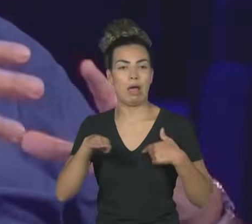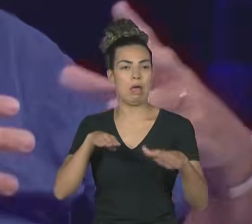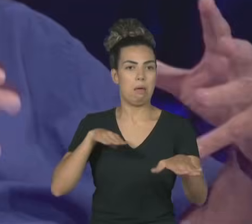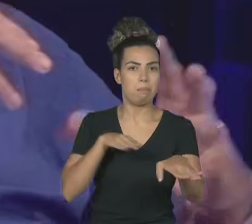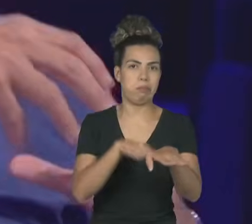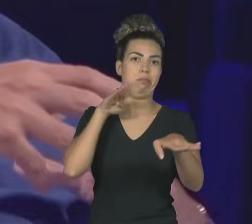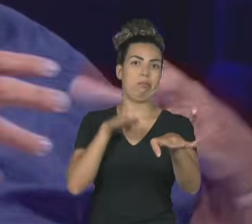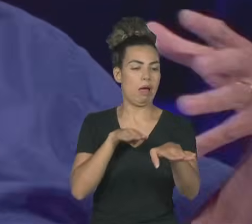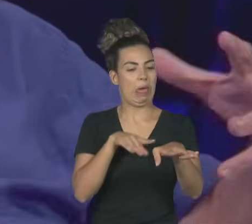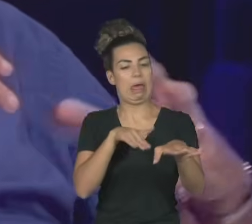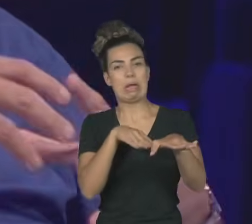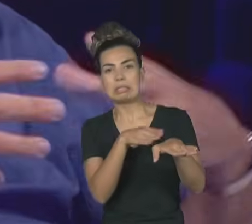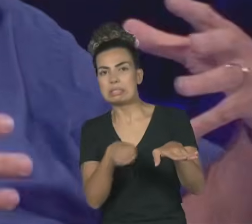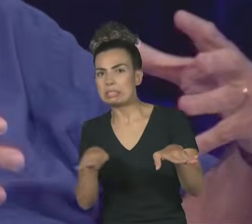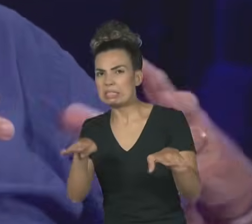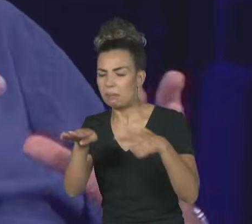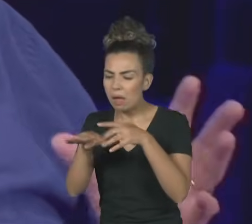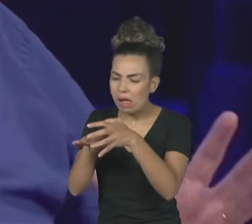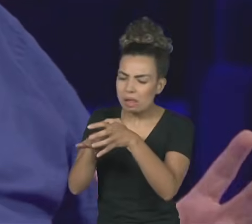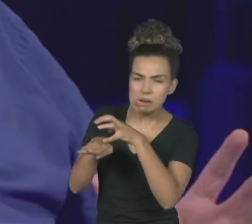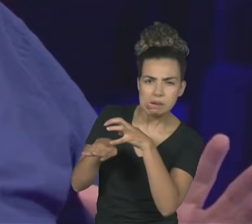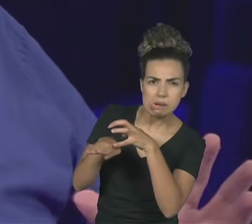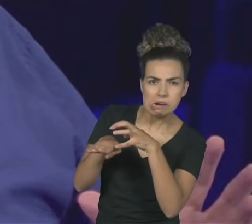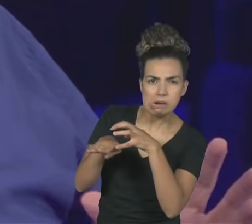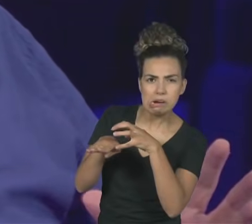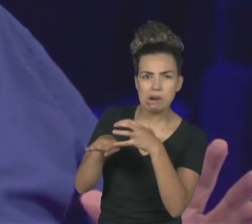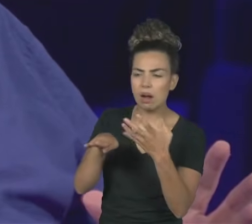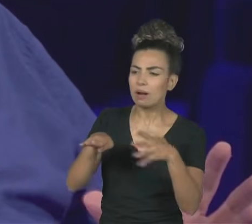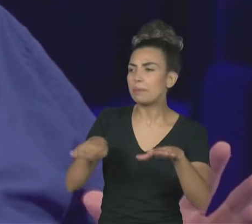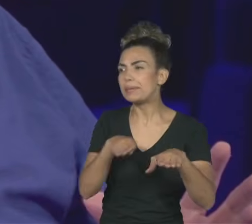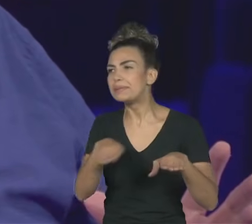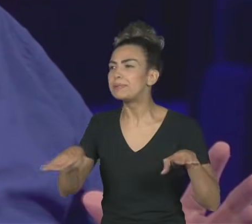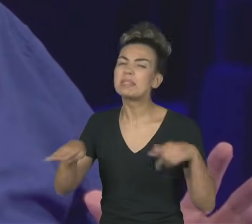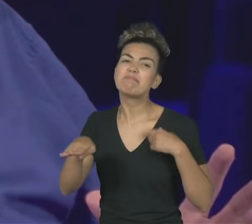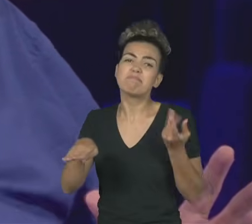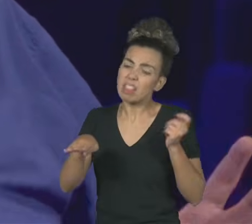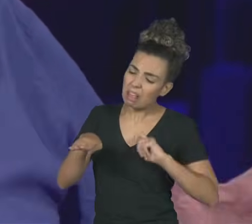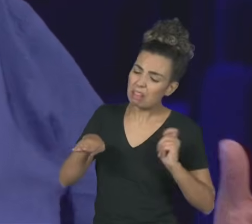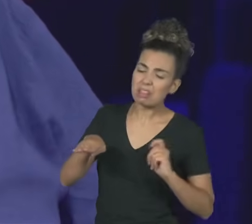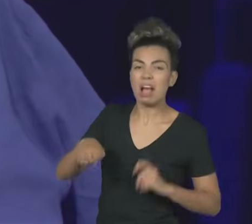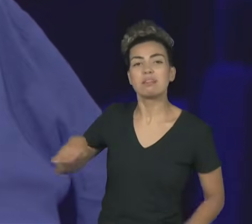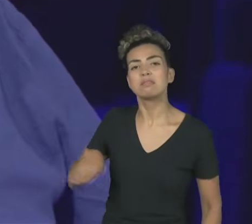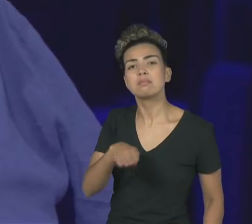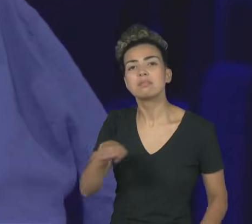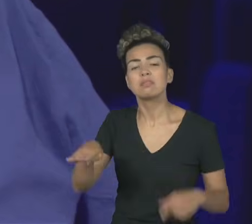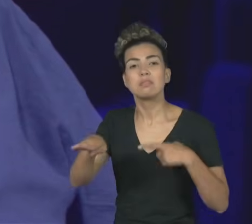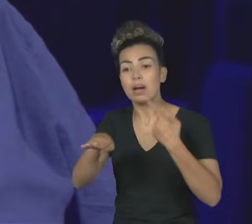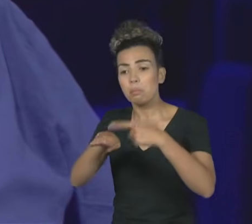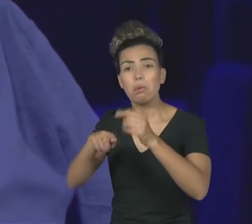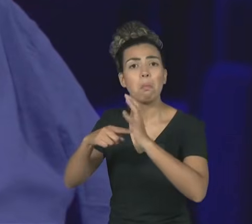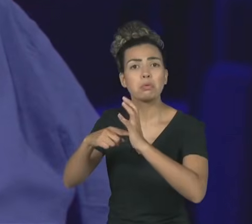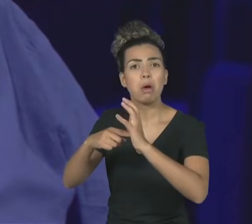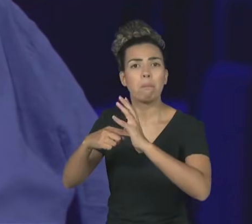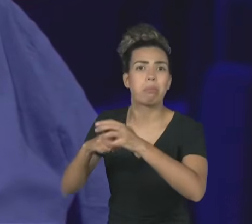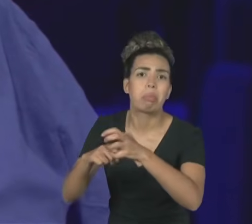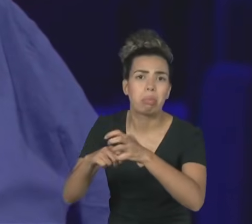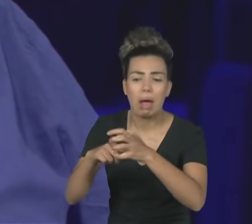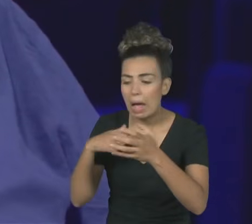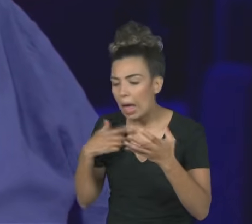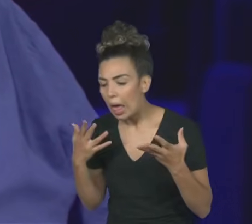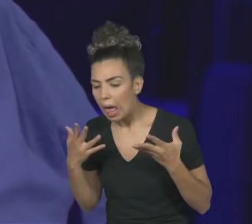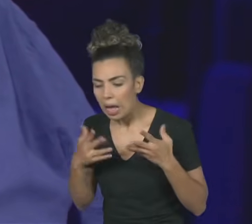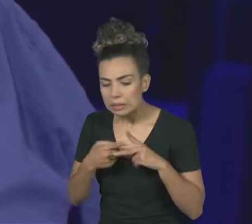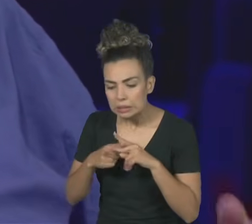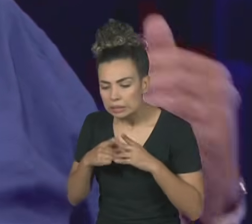dá um problema na pintura, aí uma hora dá um problema no motor. Daí chega uma situação em que você, para